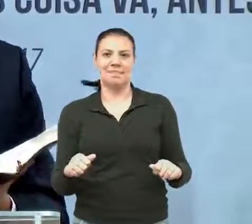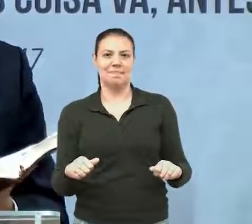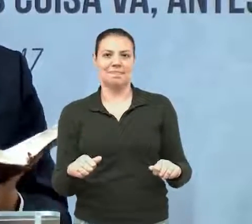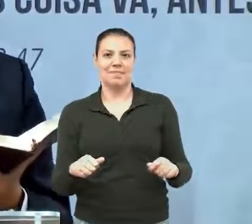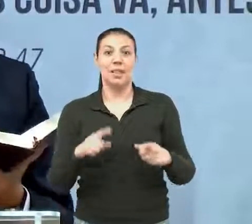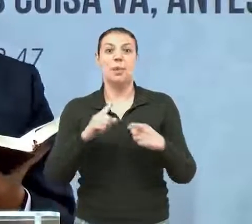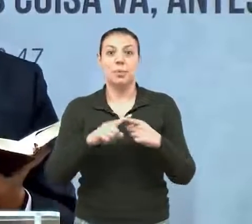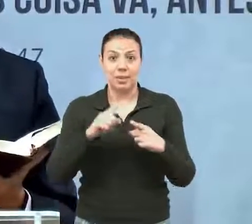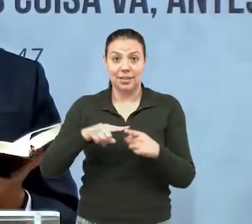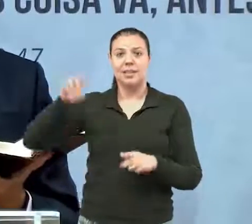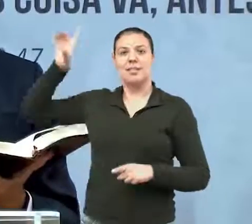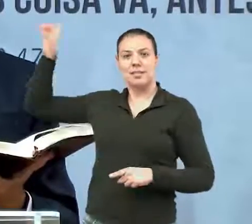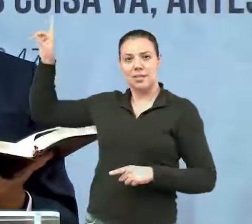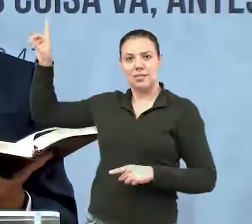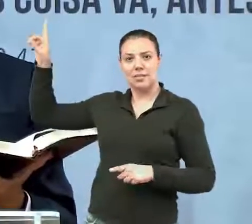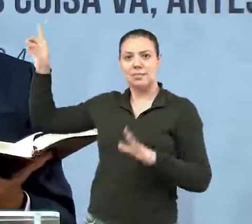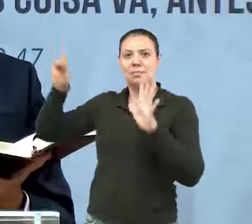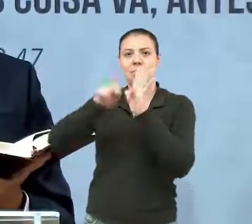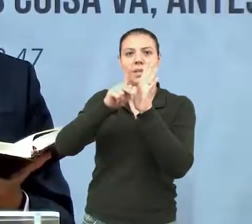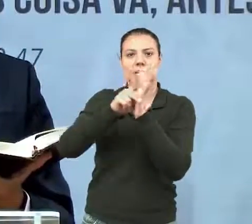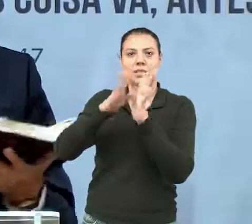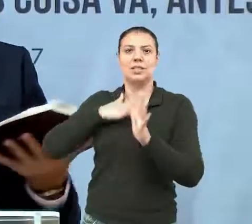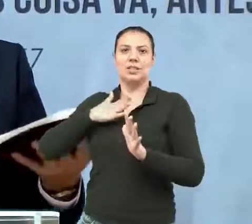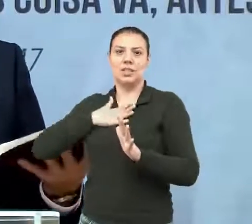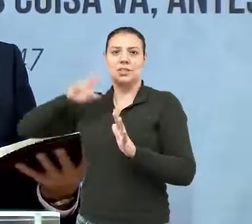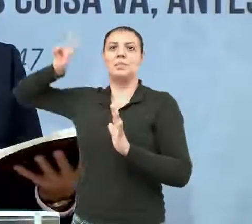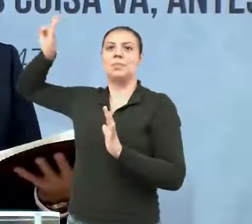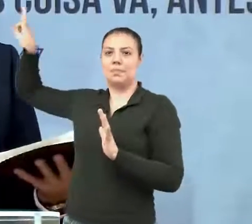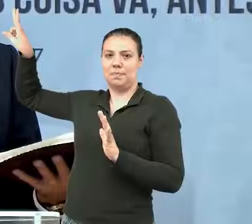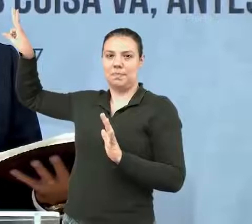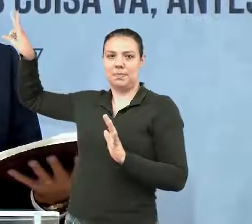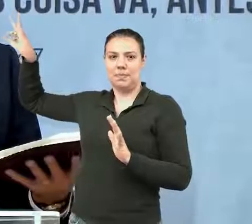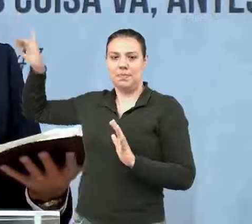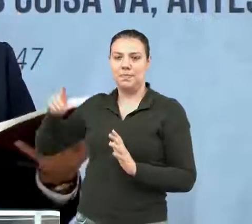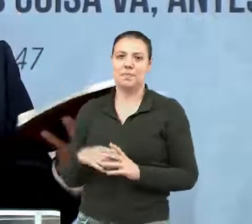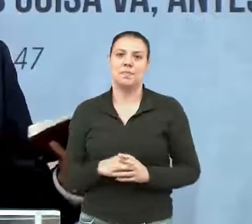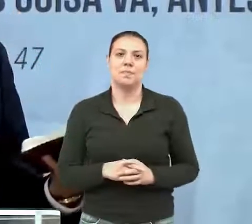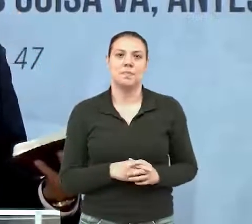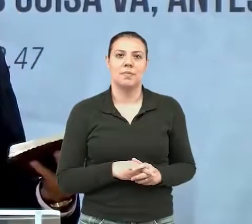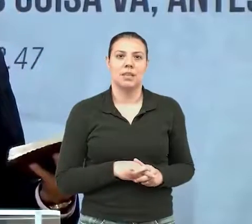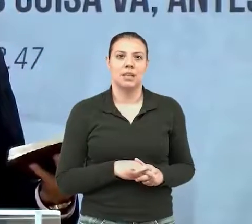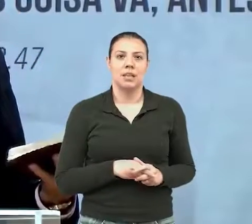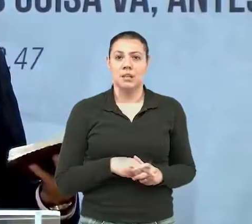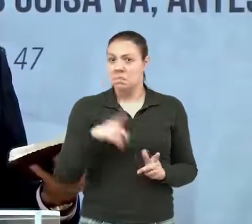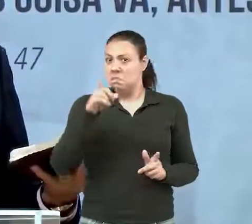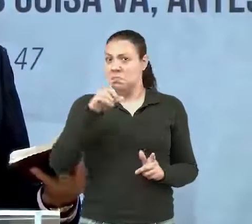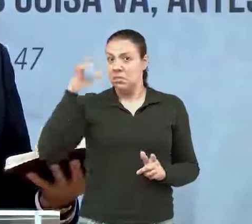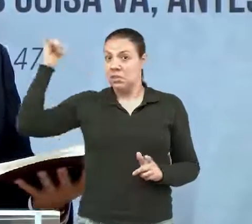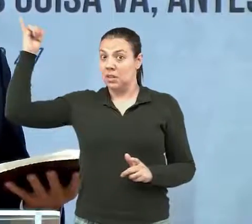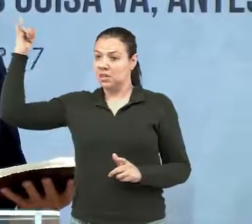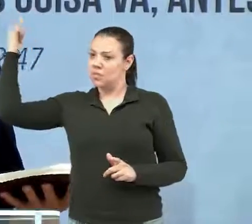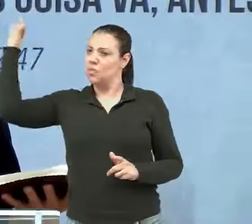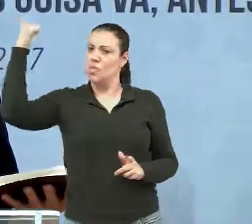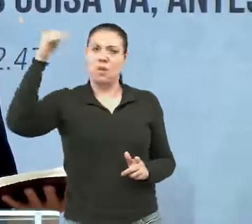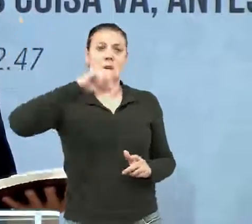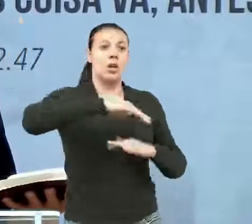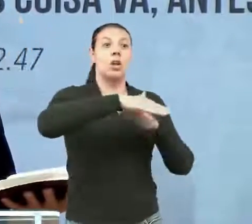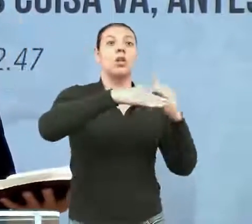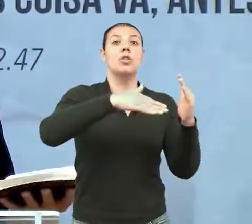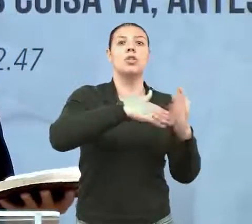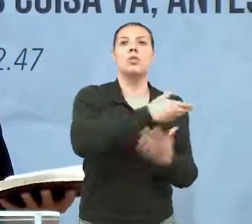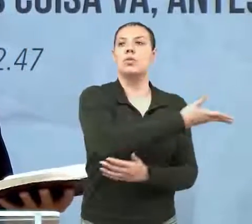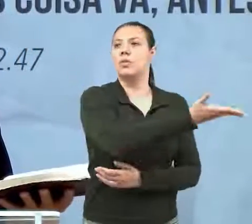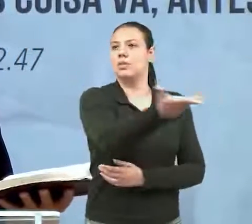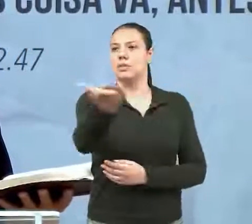sou o teu Deus. Deus não está dizendo isso para todas as pessoas, mas se você